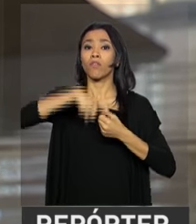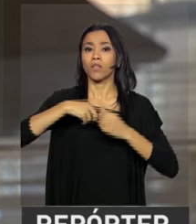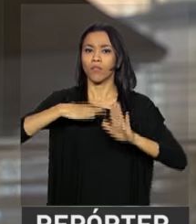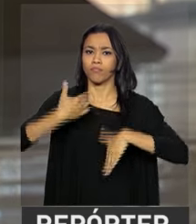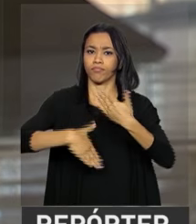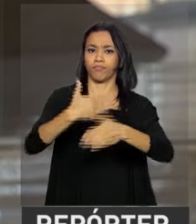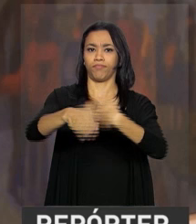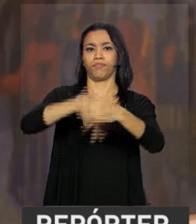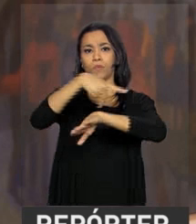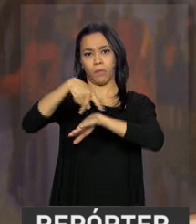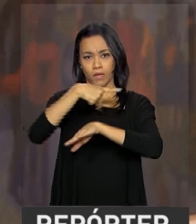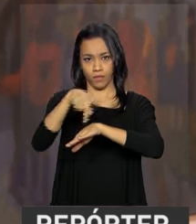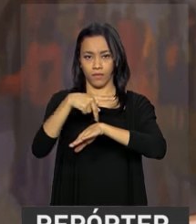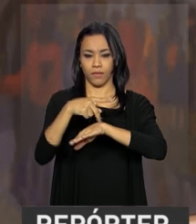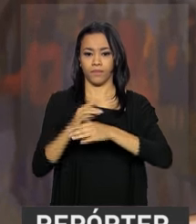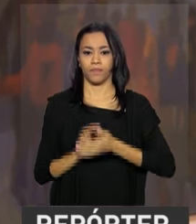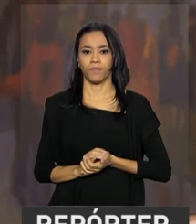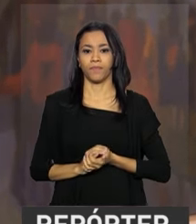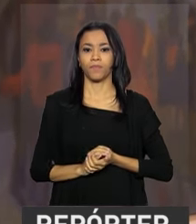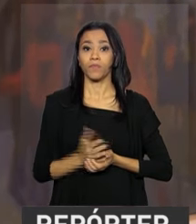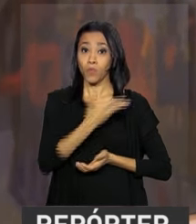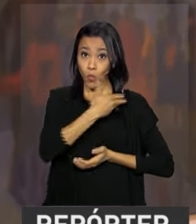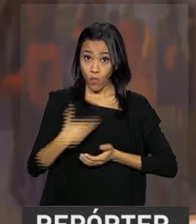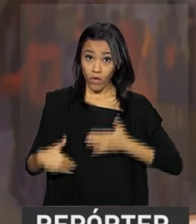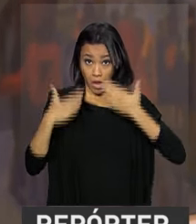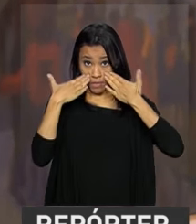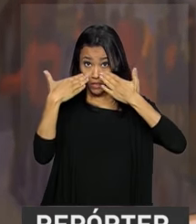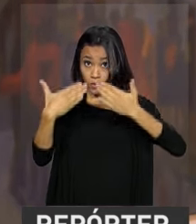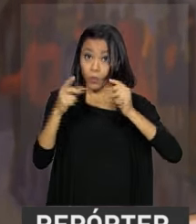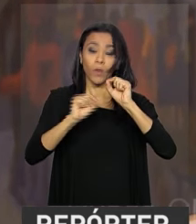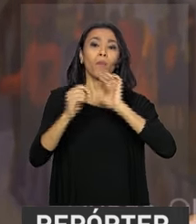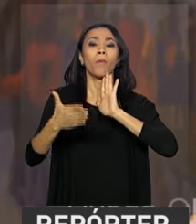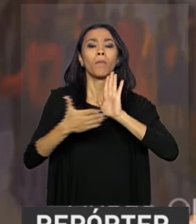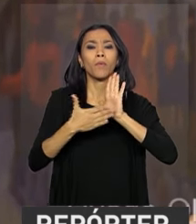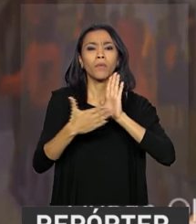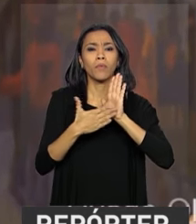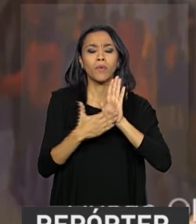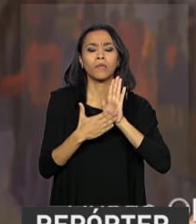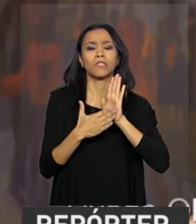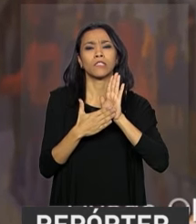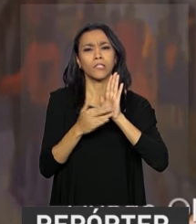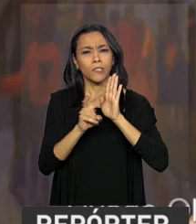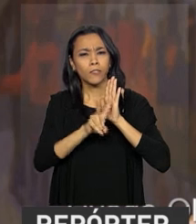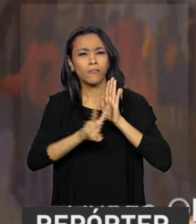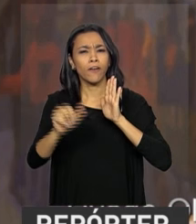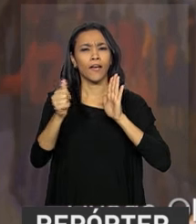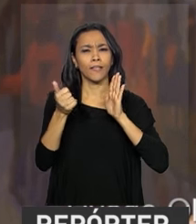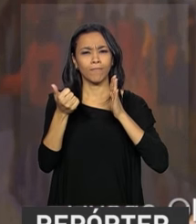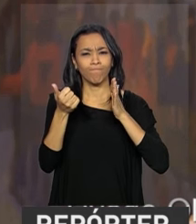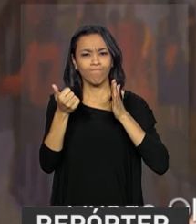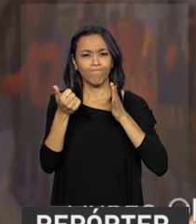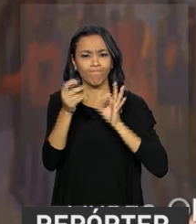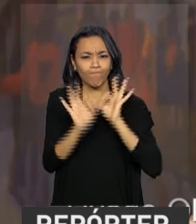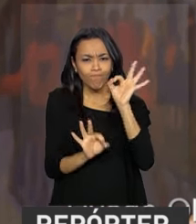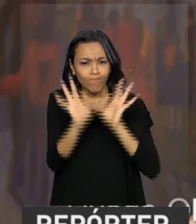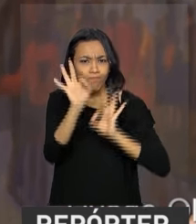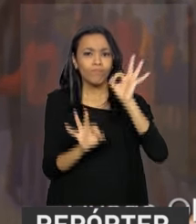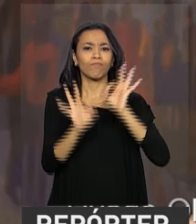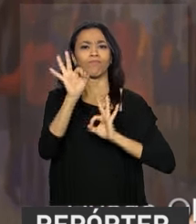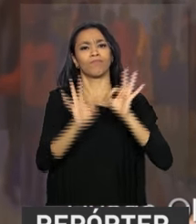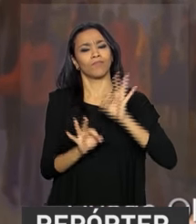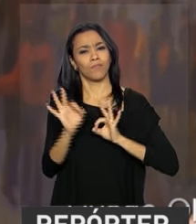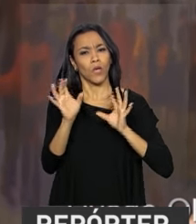país. O governo apresentou uma proposta que vai disciplinar o gasto público, trazendo